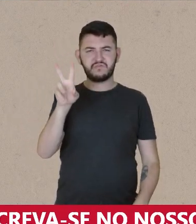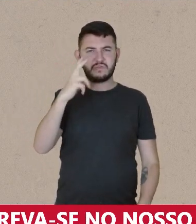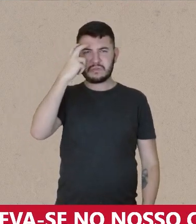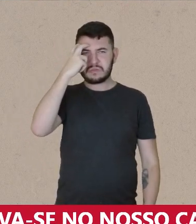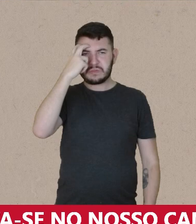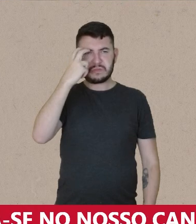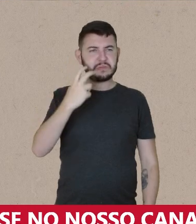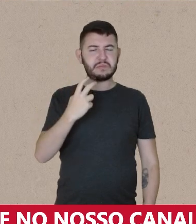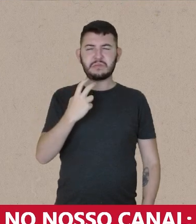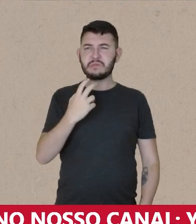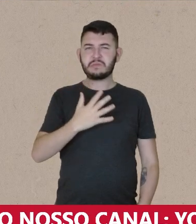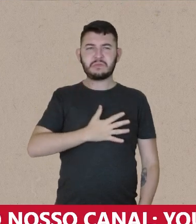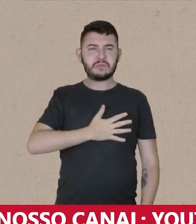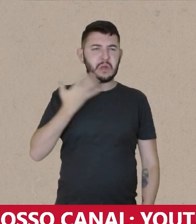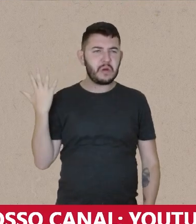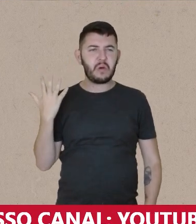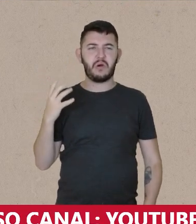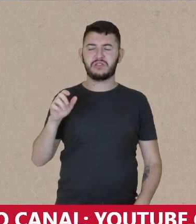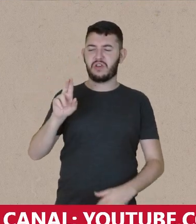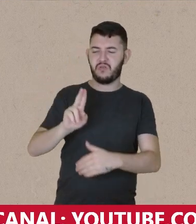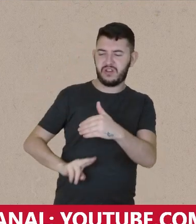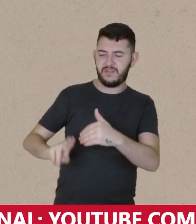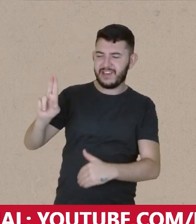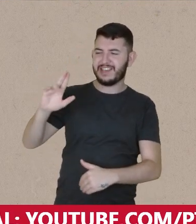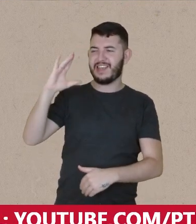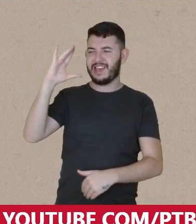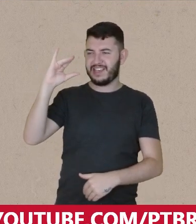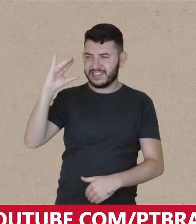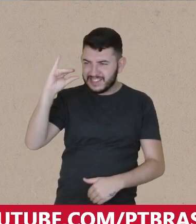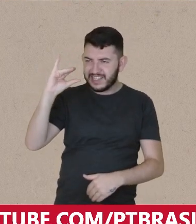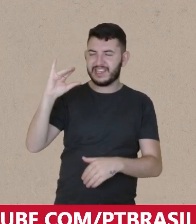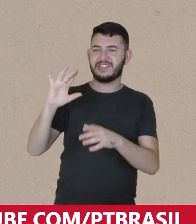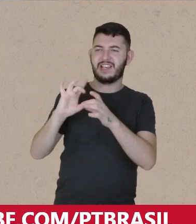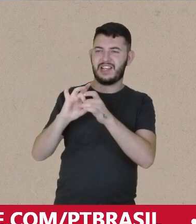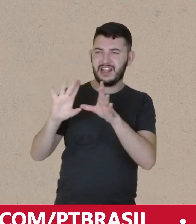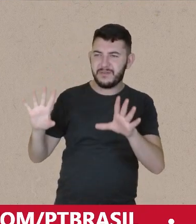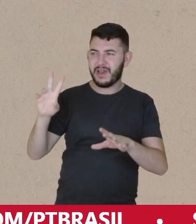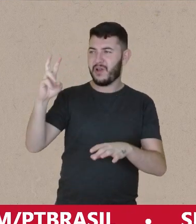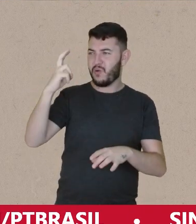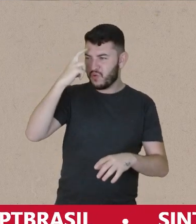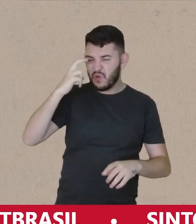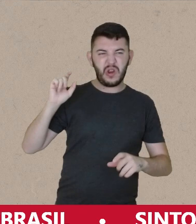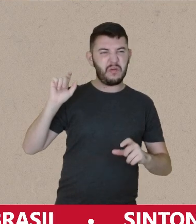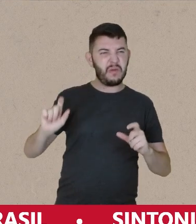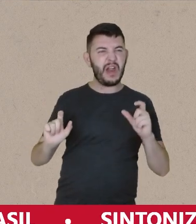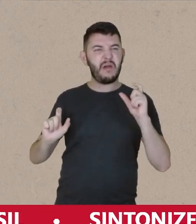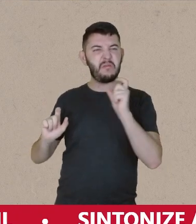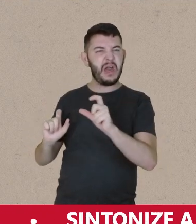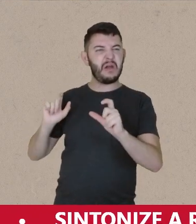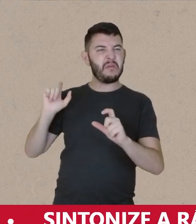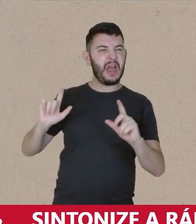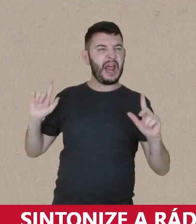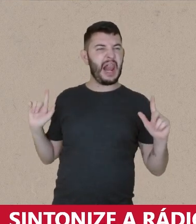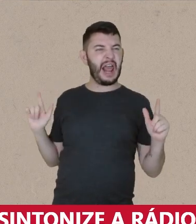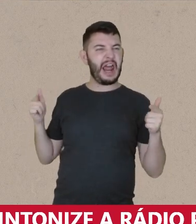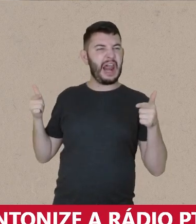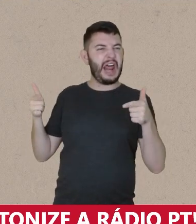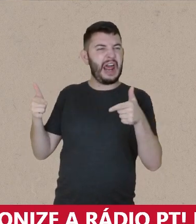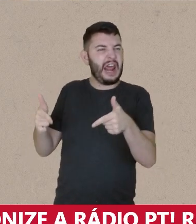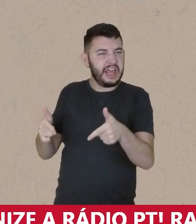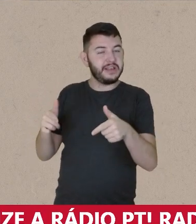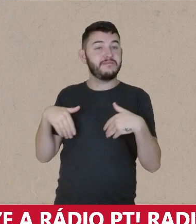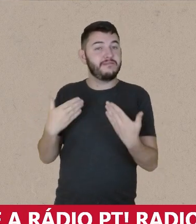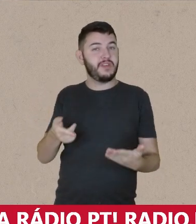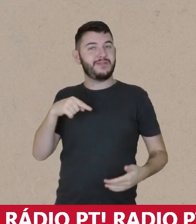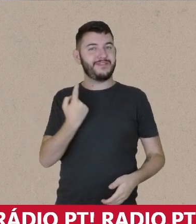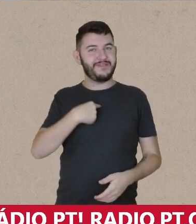ataque à liberdade, à universidade, à ciência, é cultura. Vamos sempre lembrar ter as boas e alegres